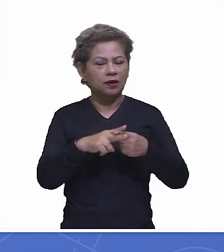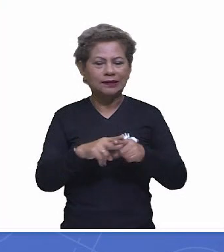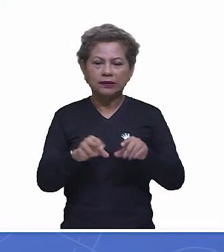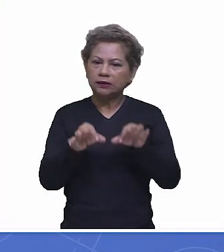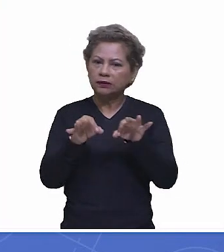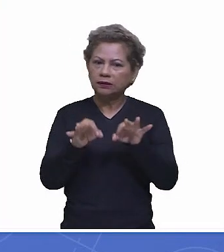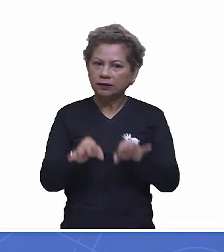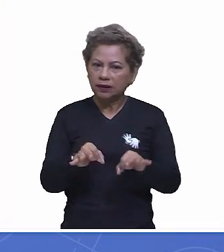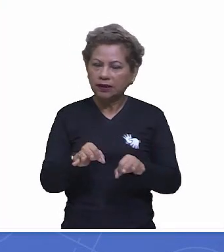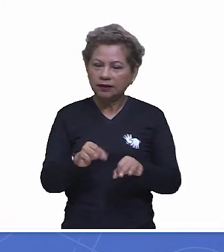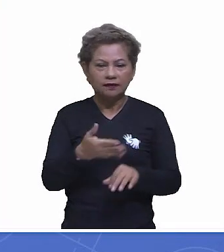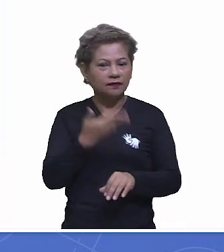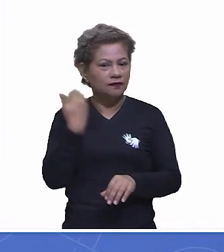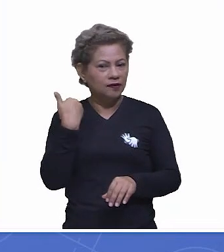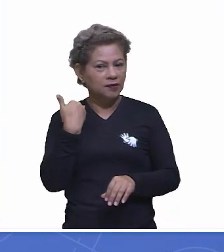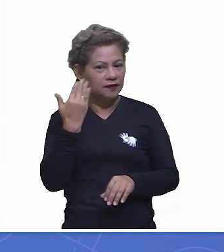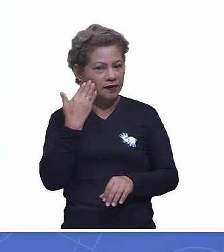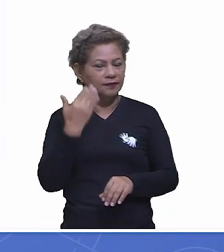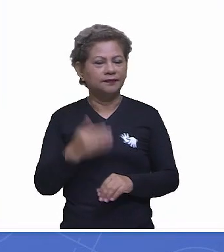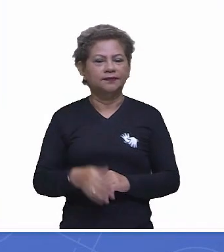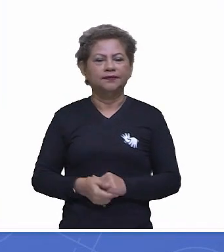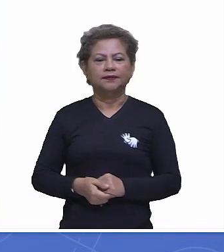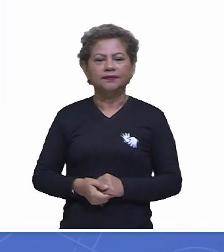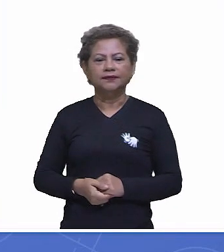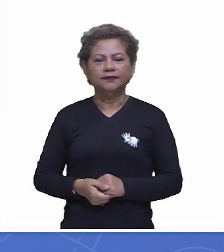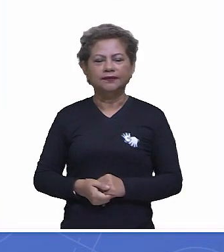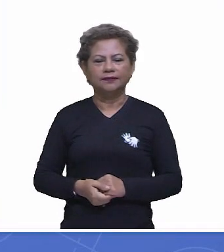dessa nossa primeira pergunta de língua inglesa? Olha só.